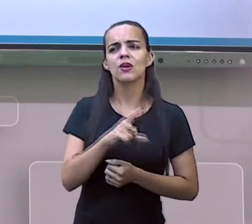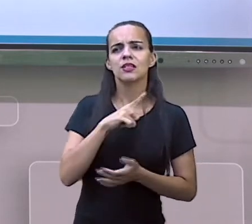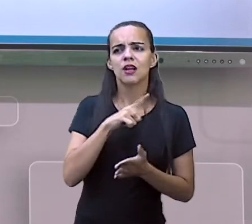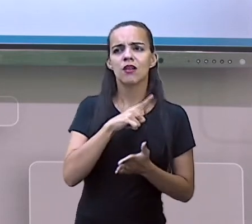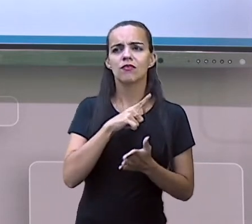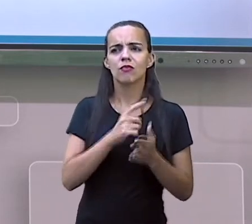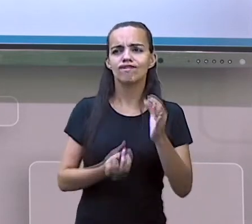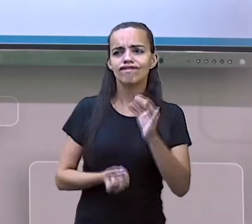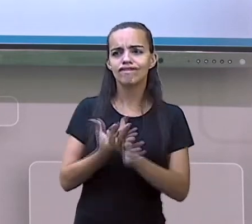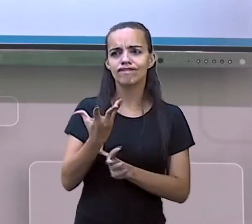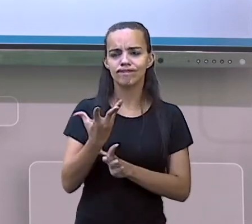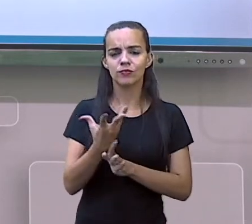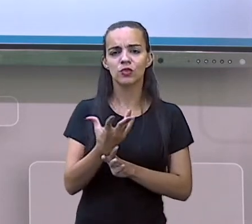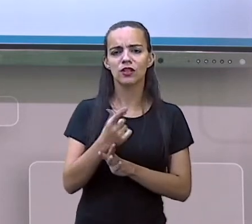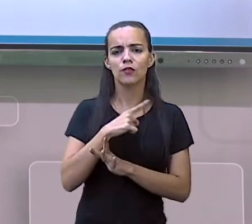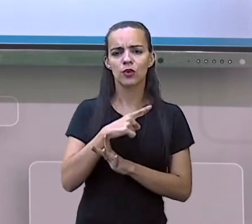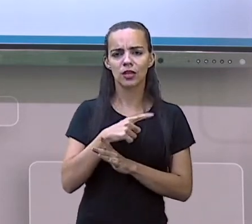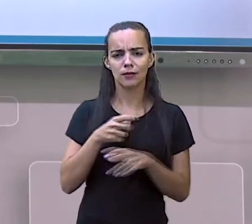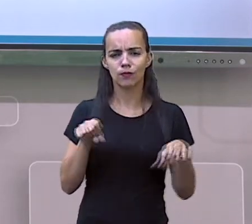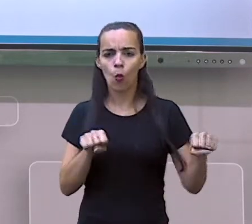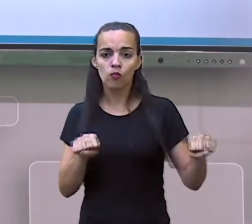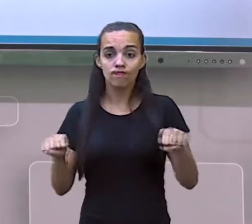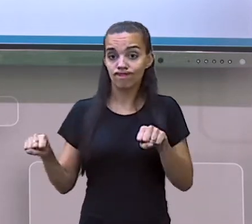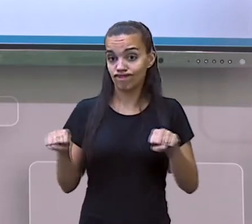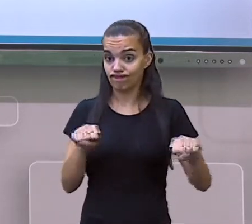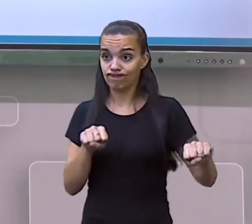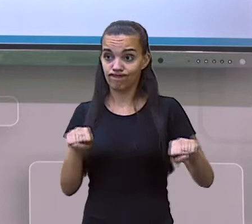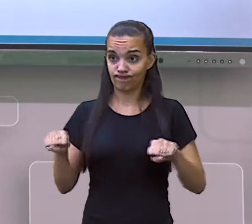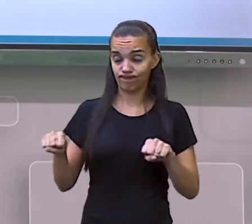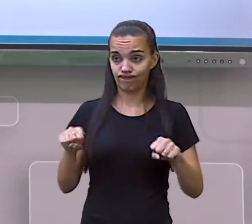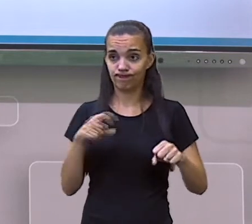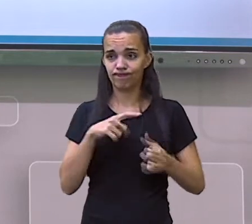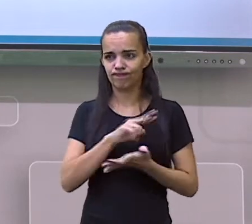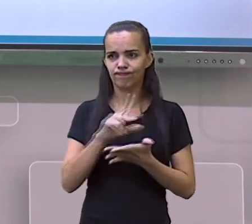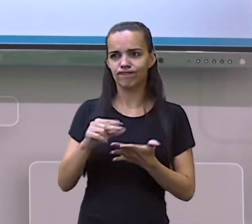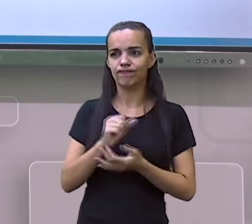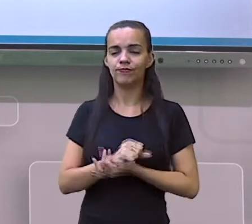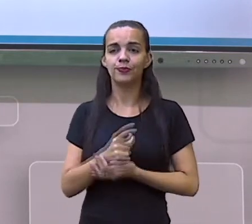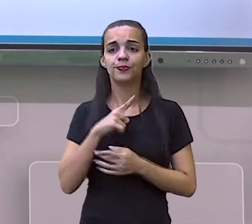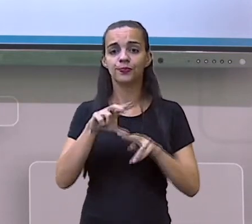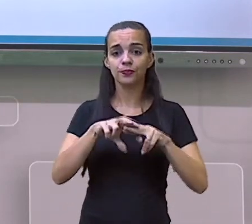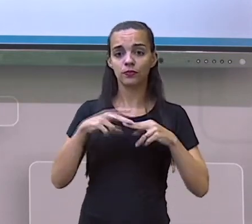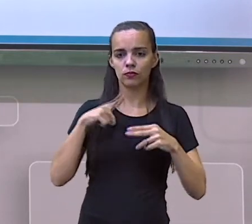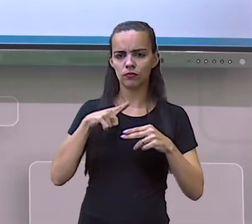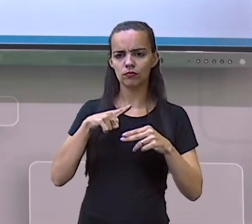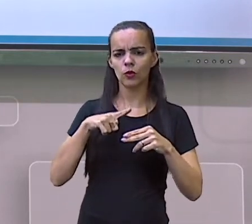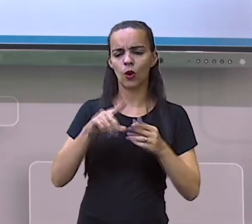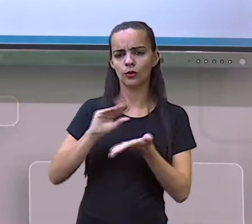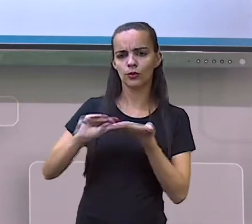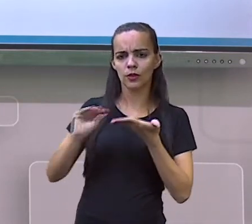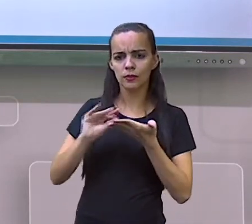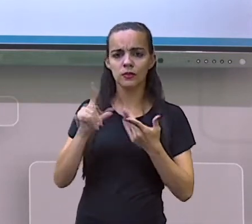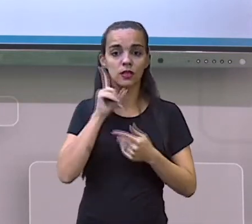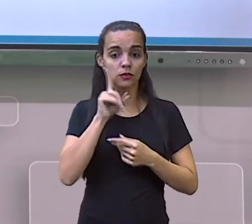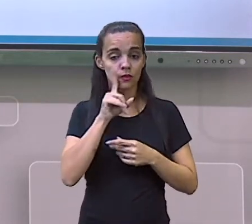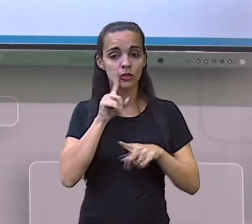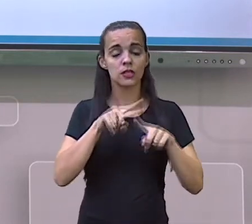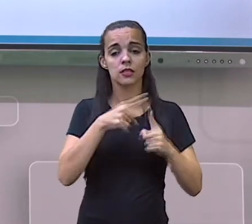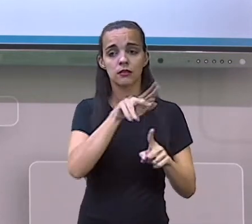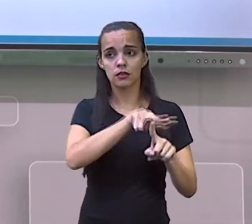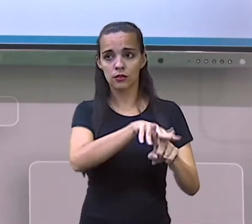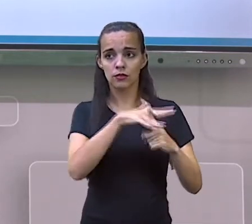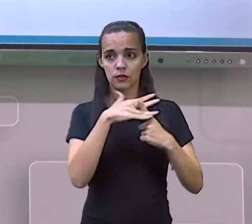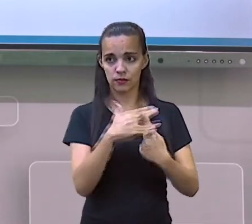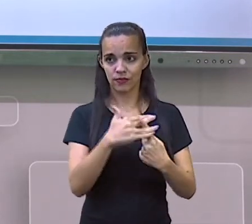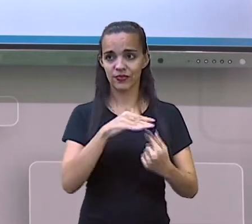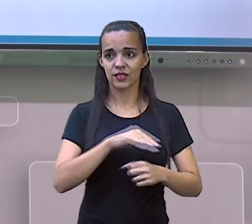símbolo do cabo de guerra entre os Estados Unidos e a União Soviética, pela liderança na exploração do